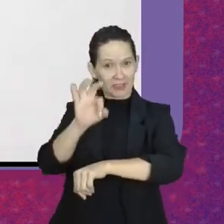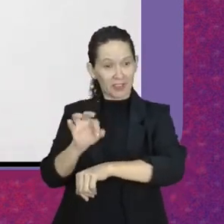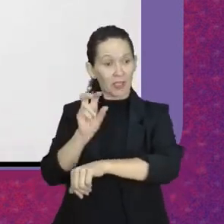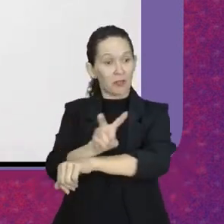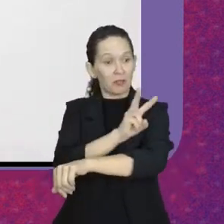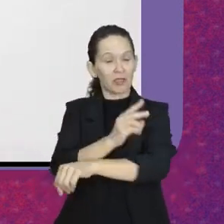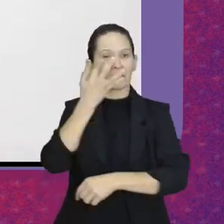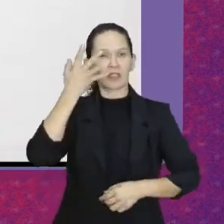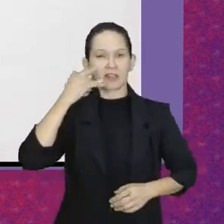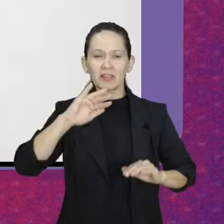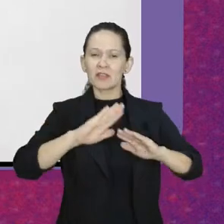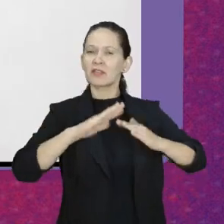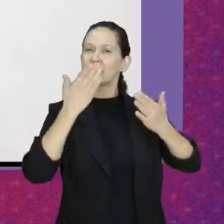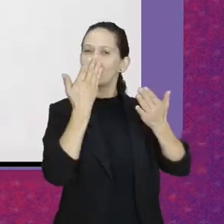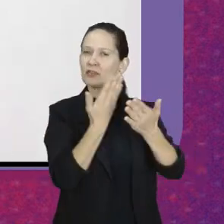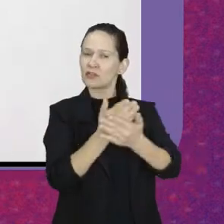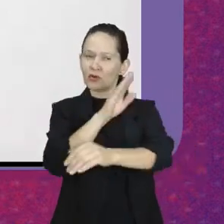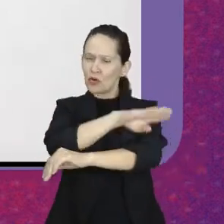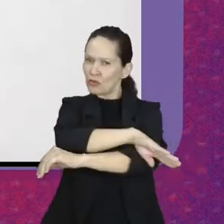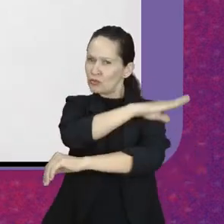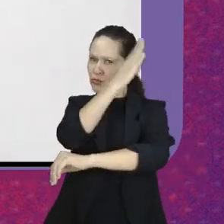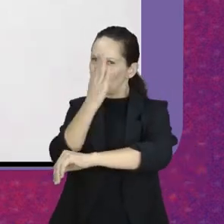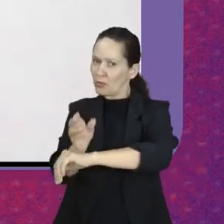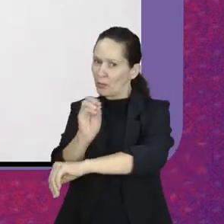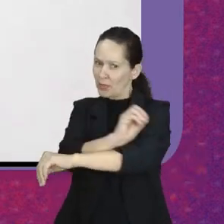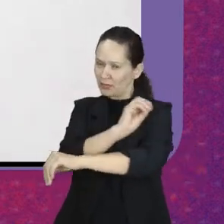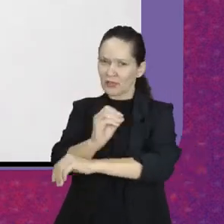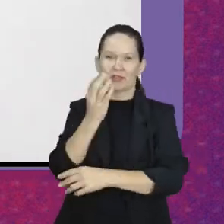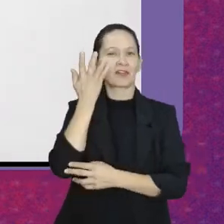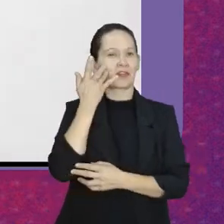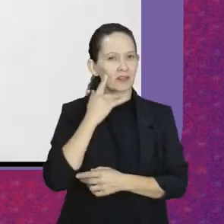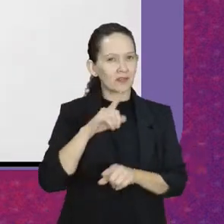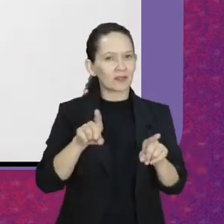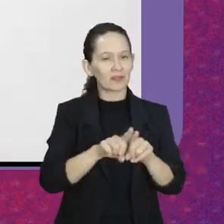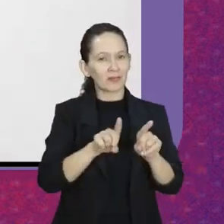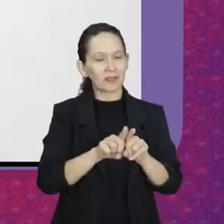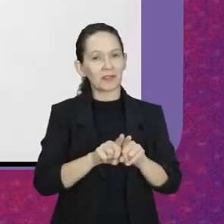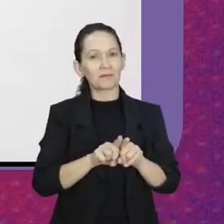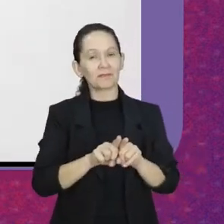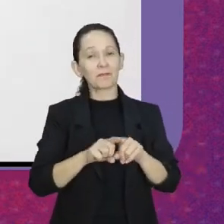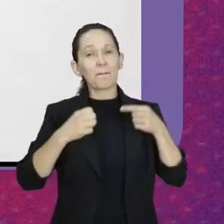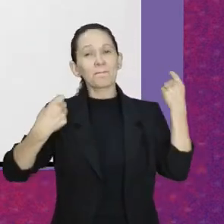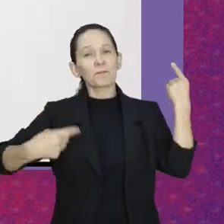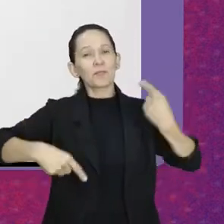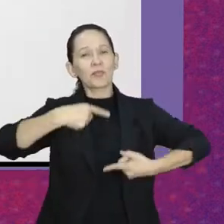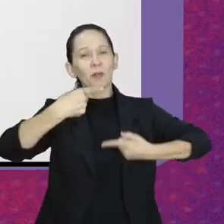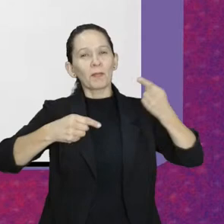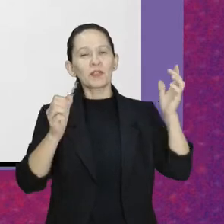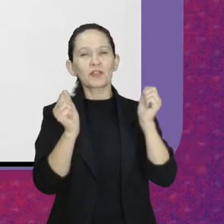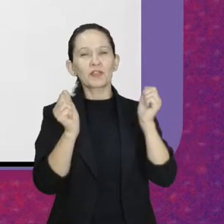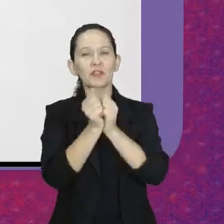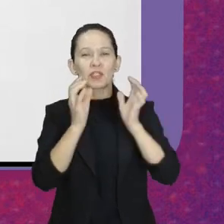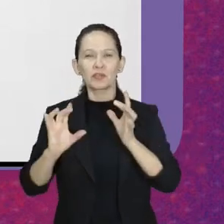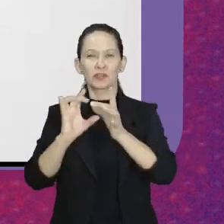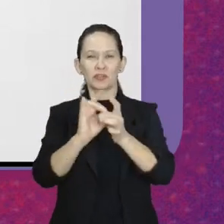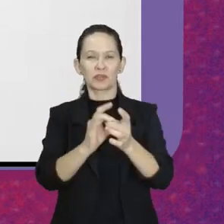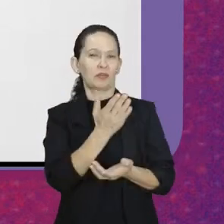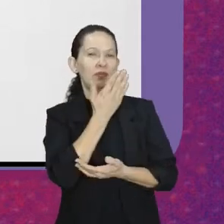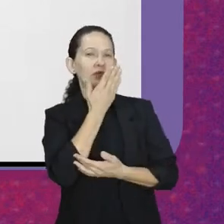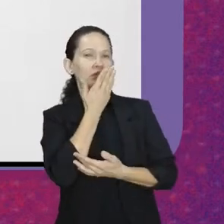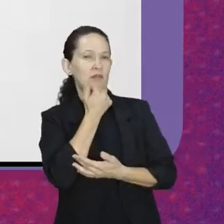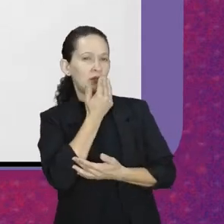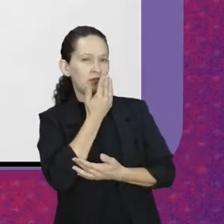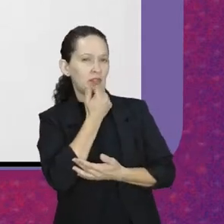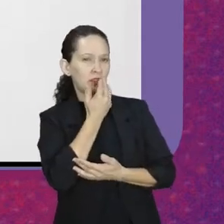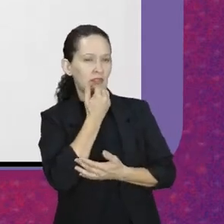escola com horário integral. Você também tem políticas aliadas a isso de alimentação, né?